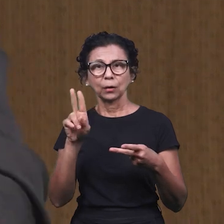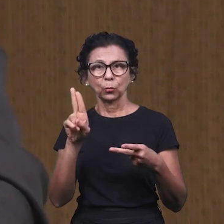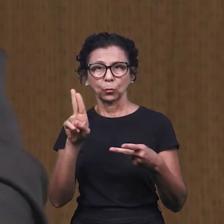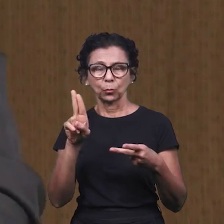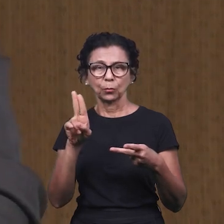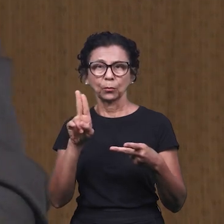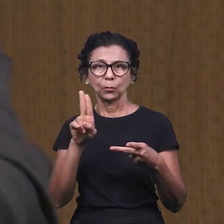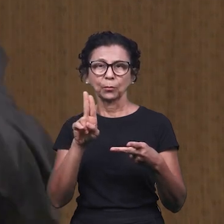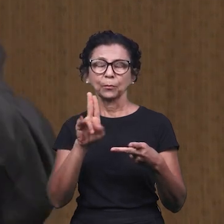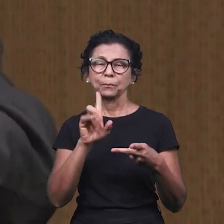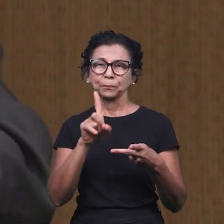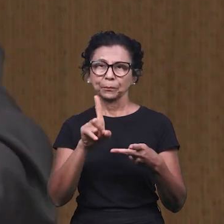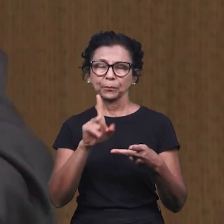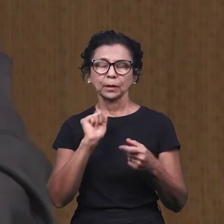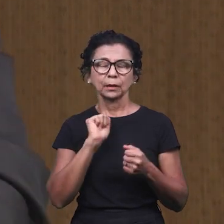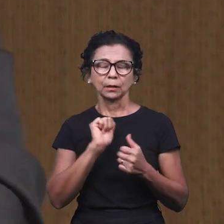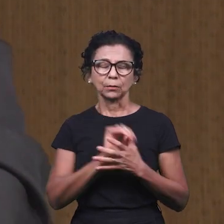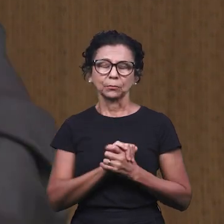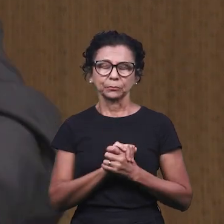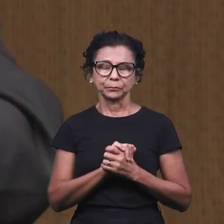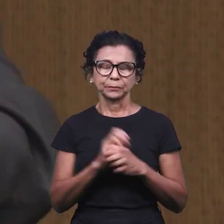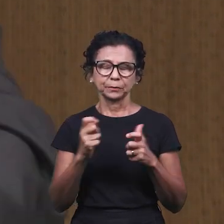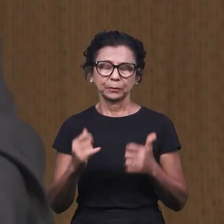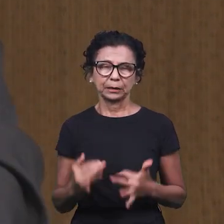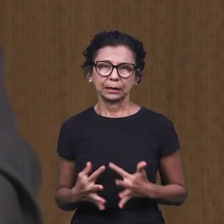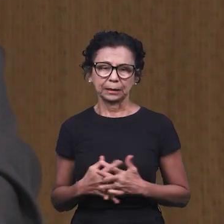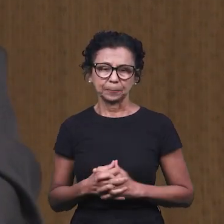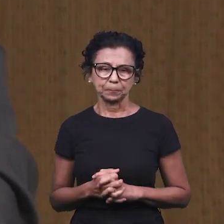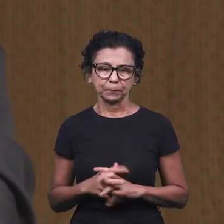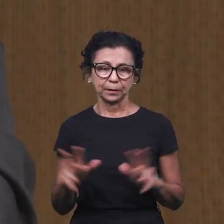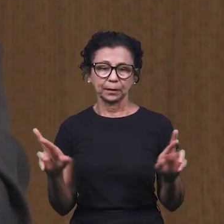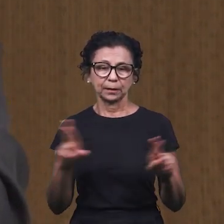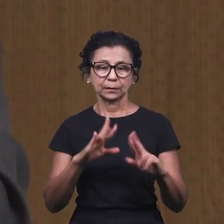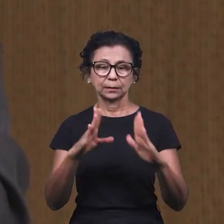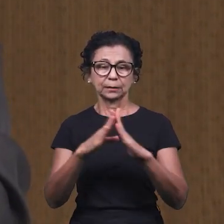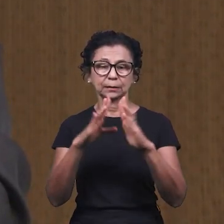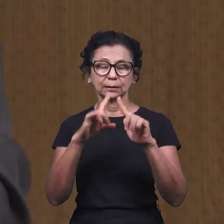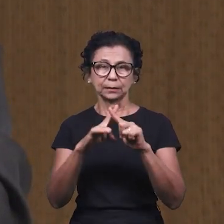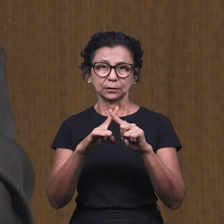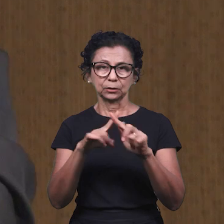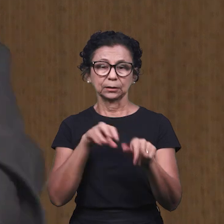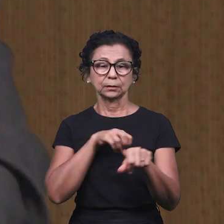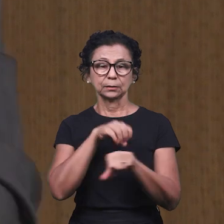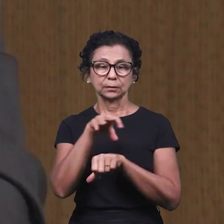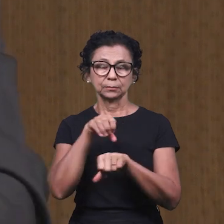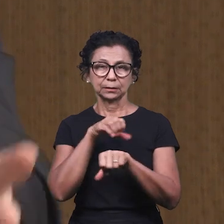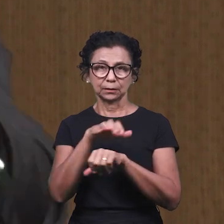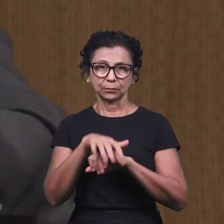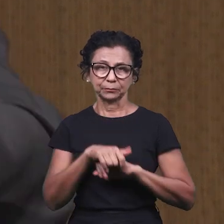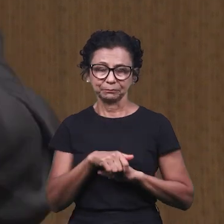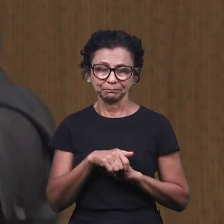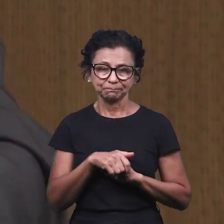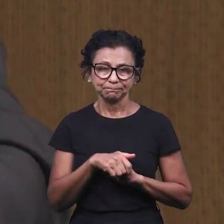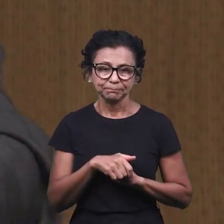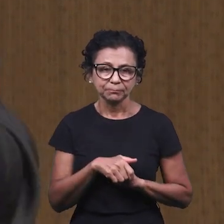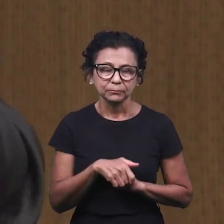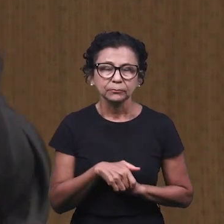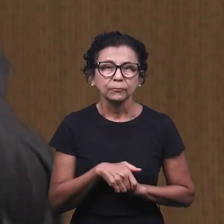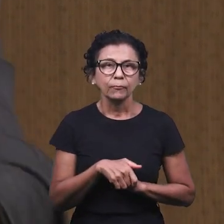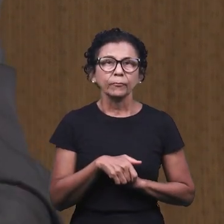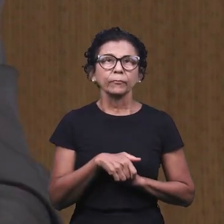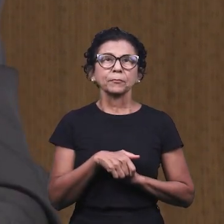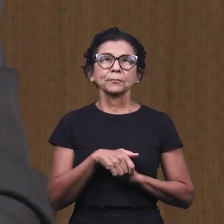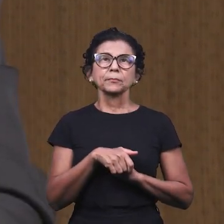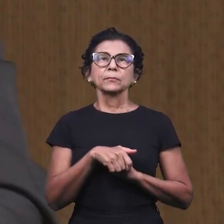né? Montam lá e tem um sinal, 24 horas está disponível, né? Mas aí, na hora do